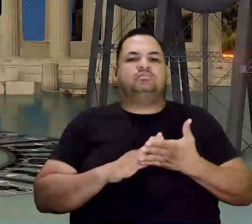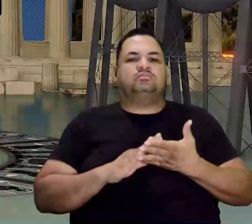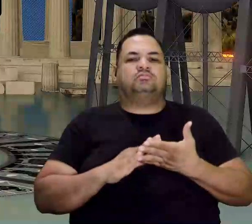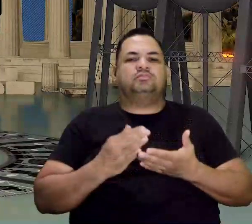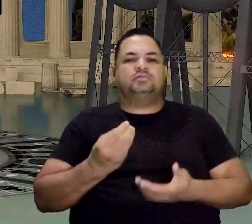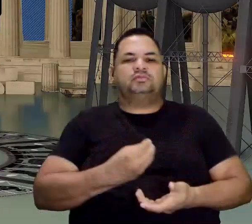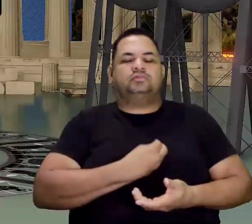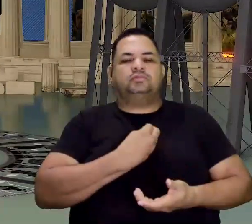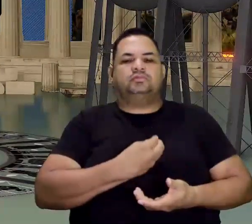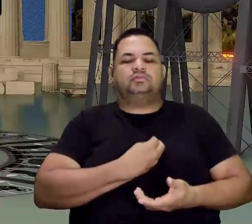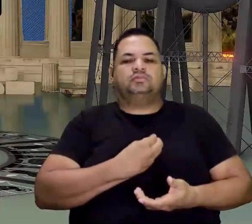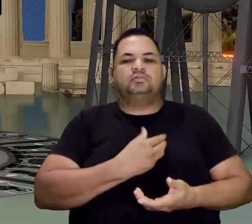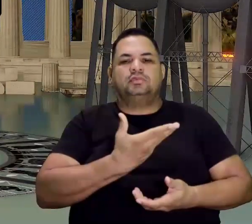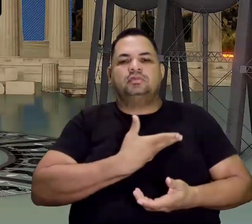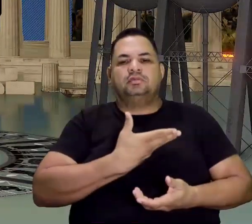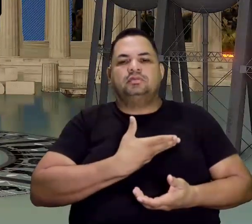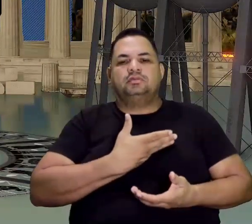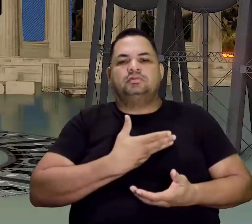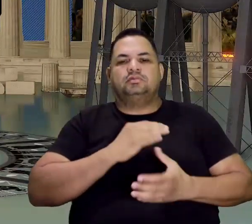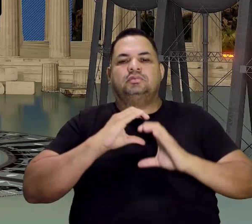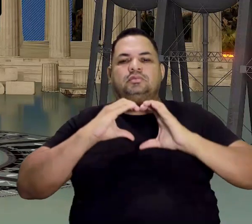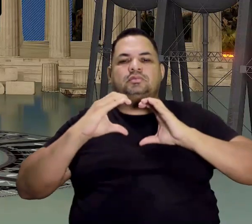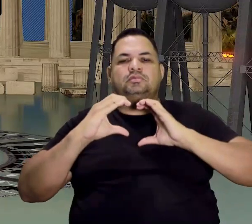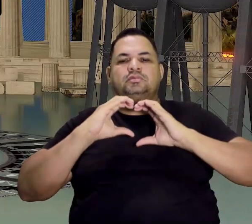na comunidade, aí na escola? Como